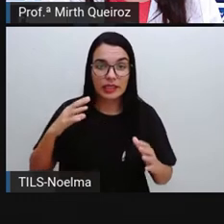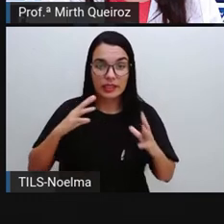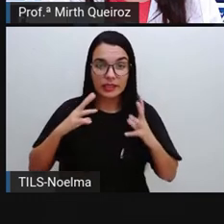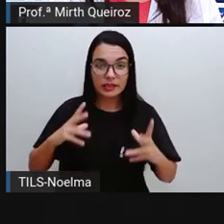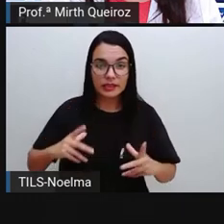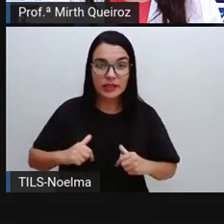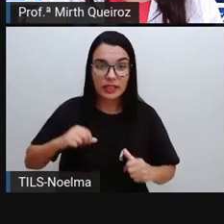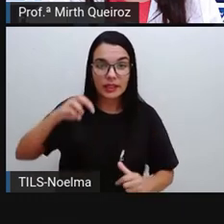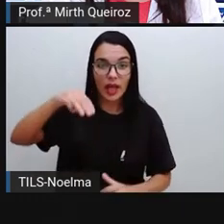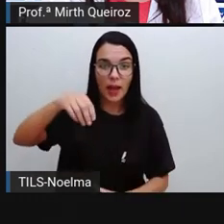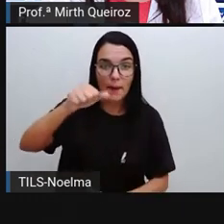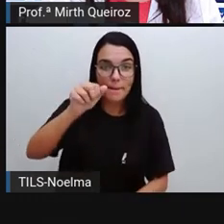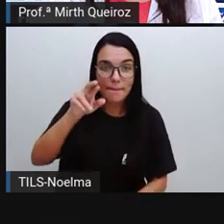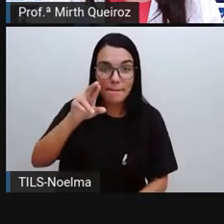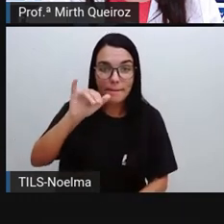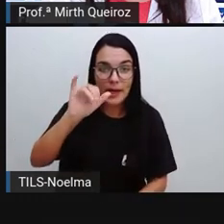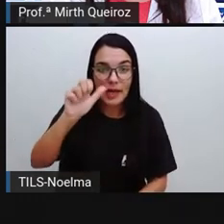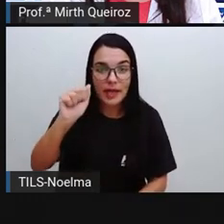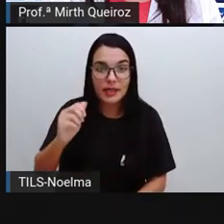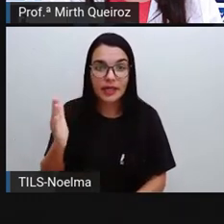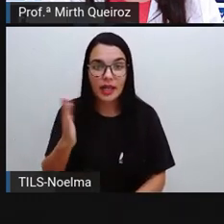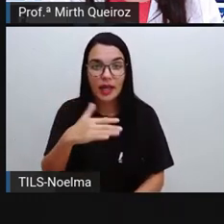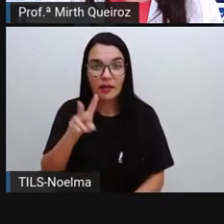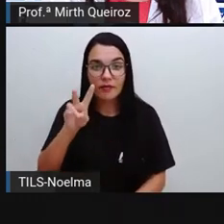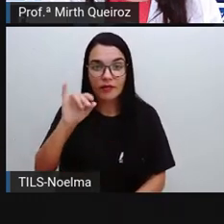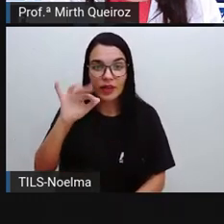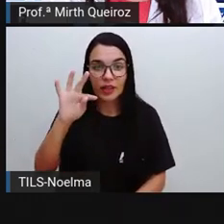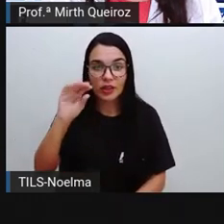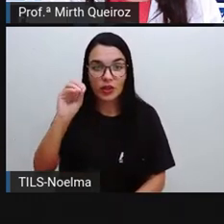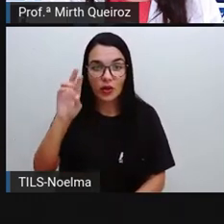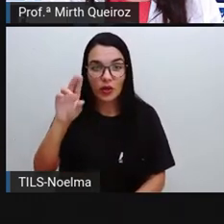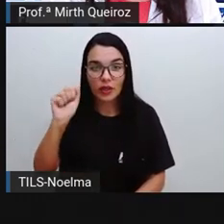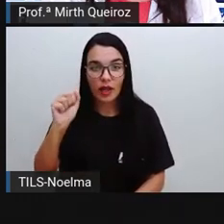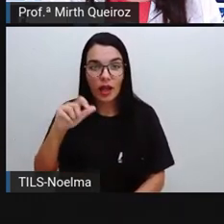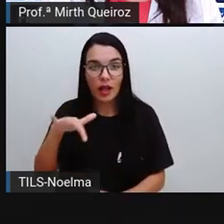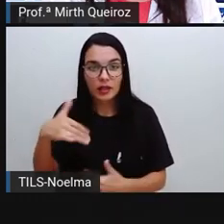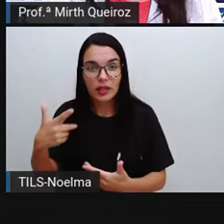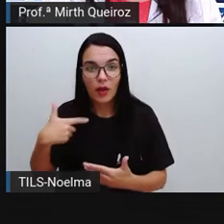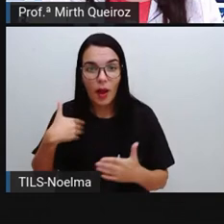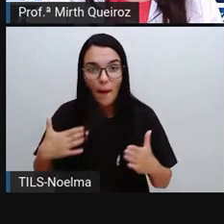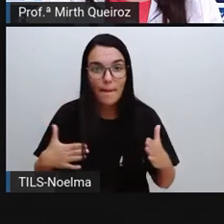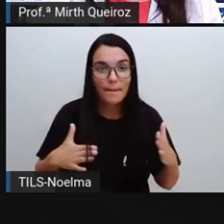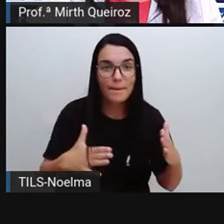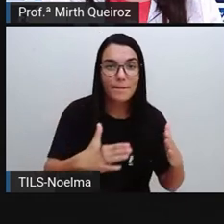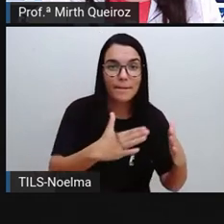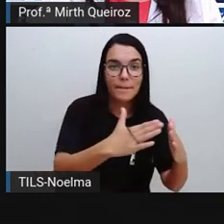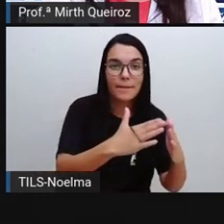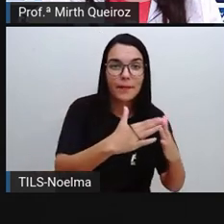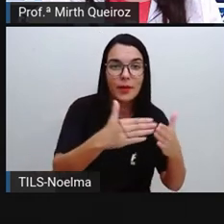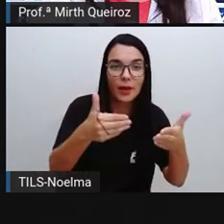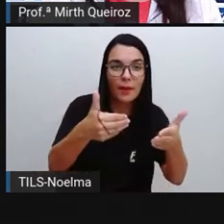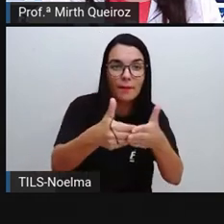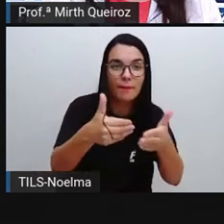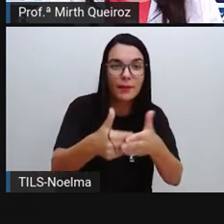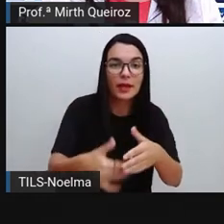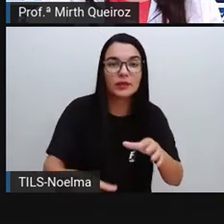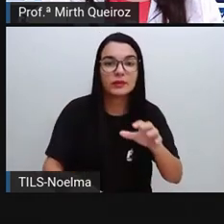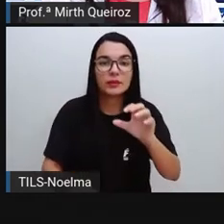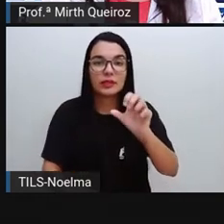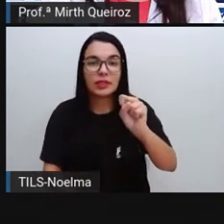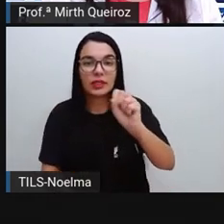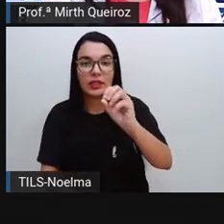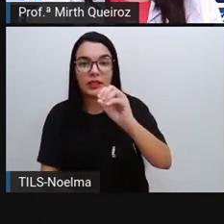Vitória e São Félix do Coribe. Eu moro aqui do lado de São Félix do Coribe. Elas são praticamente um município só. Antigamente,